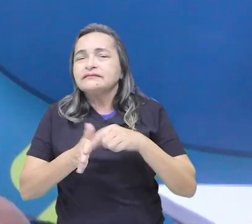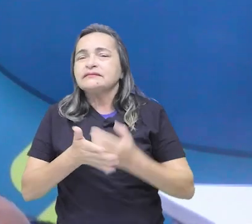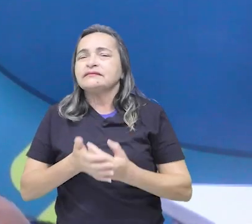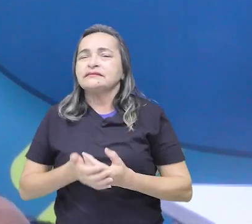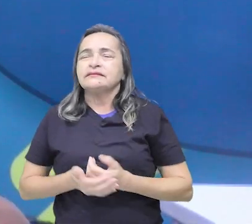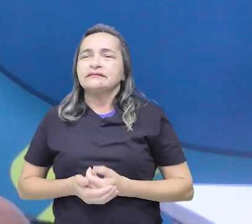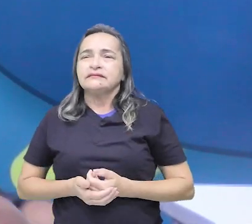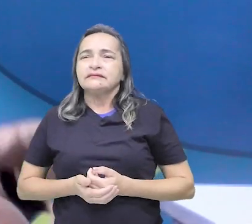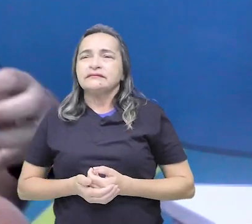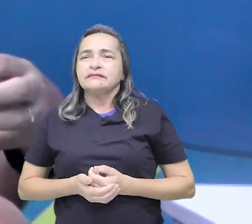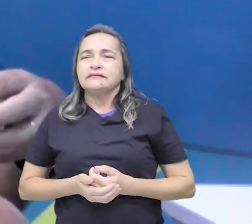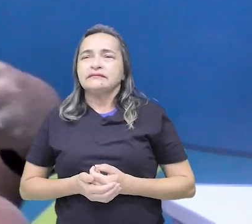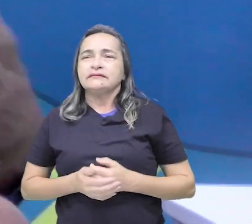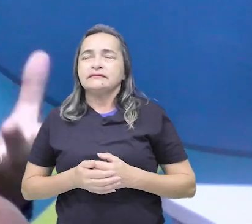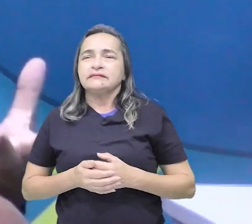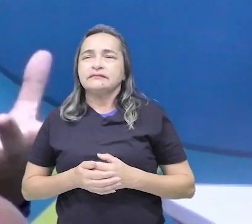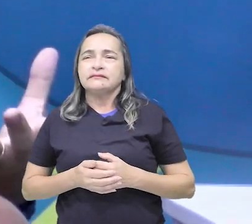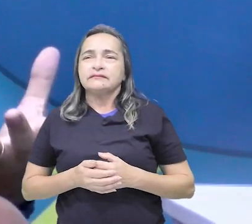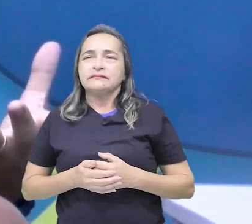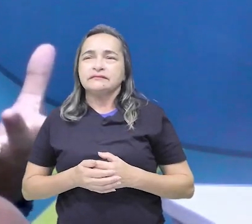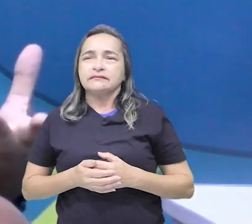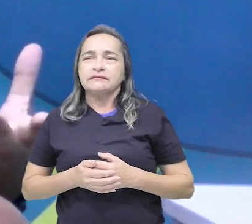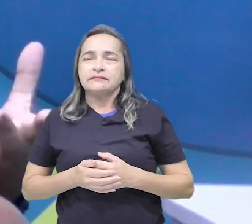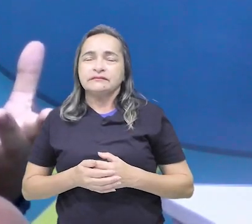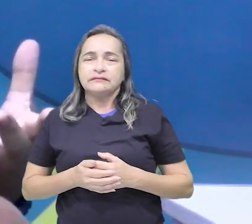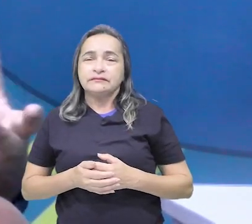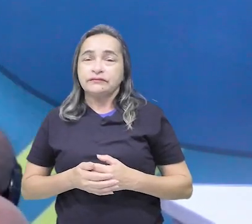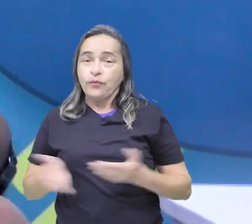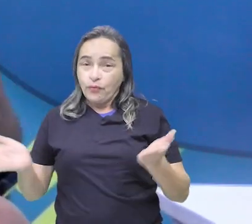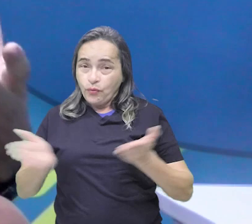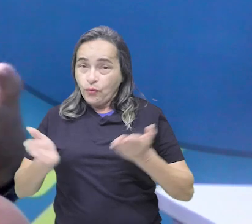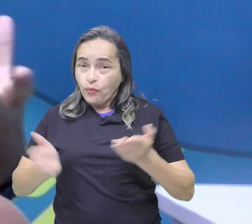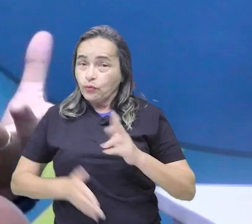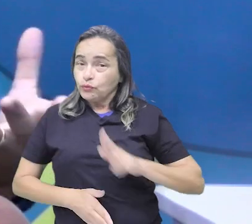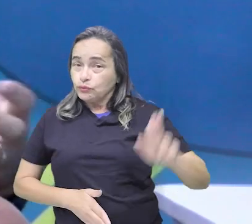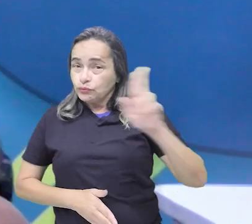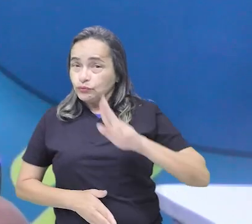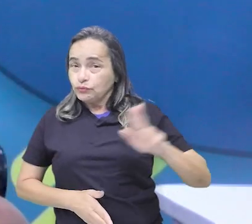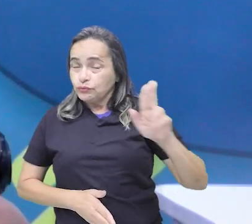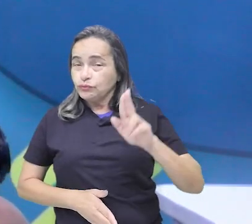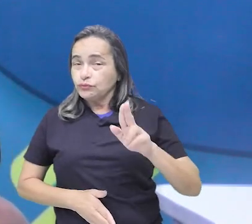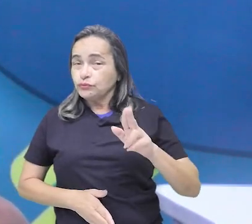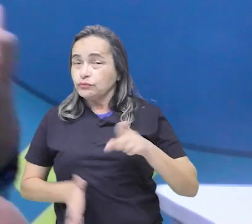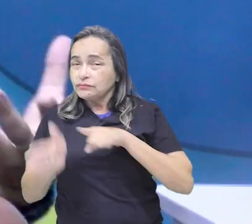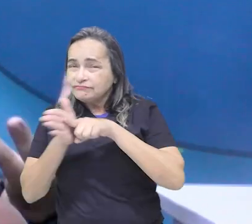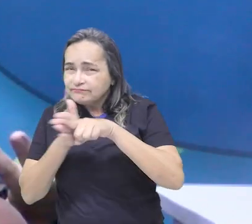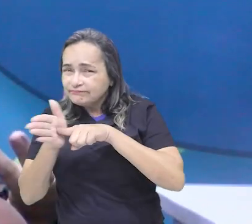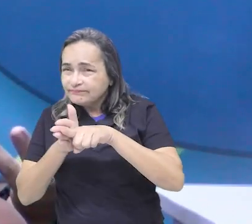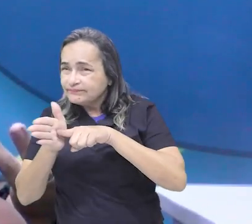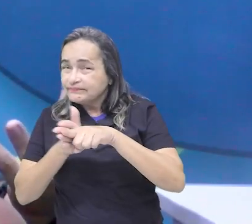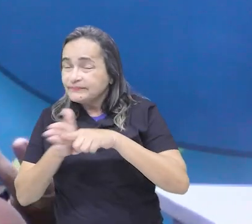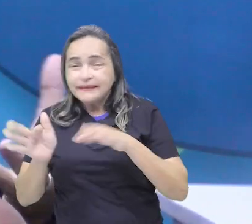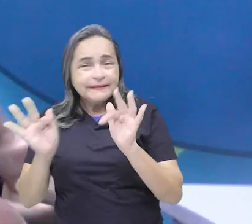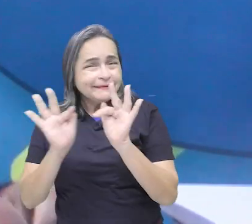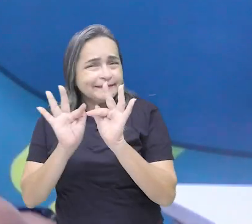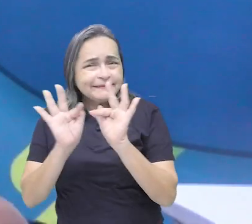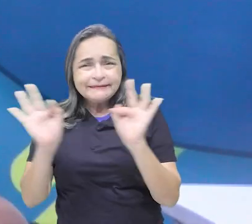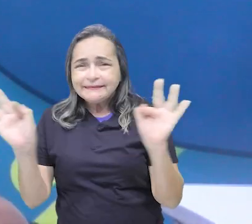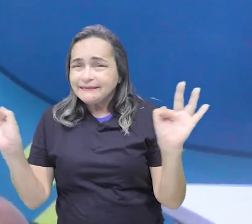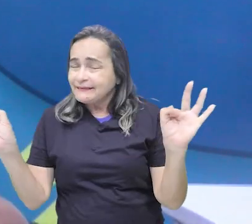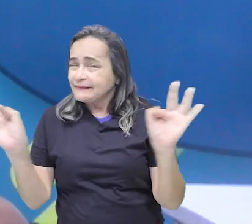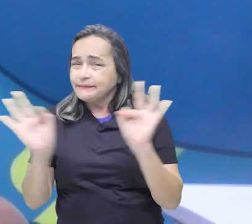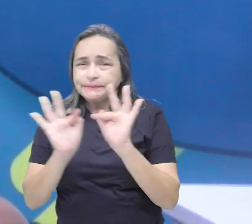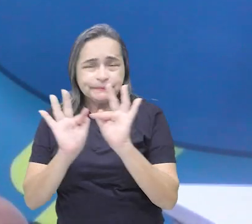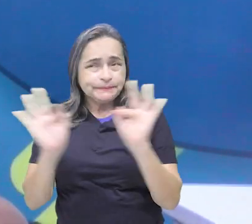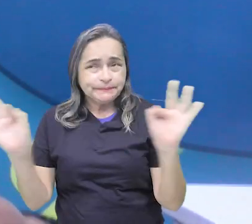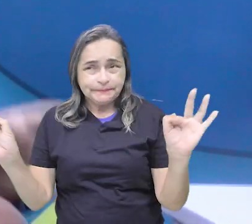né? Uhum. Então, nós usamos hoje esse exame que é de simples detecção, de simples execução, para falar a verdade.